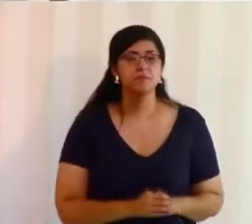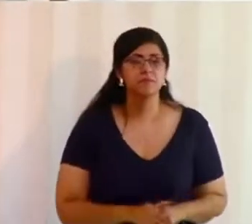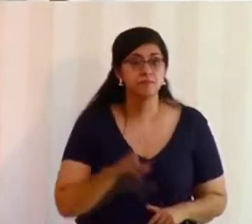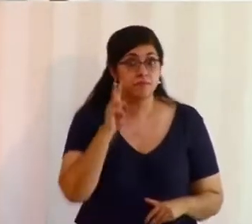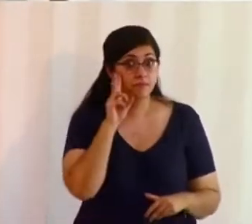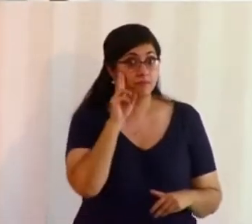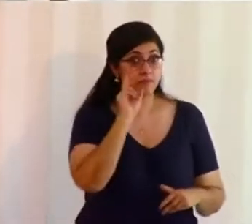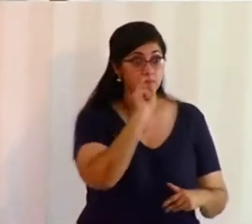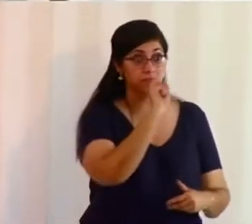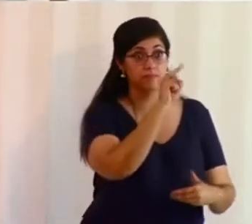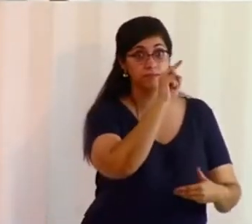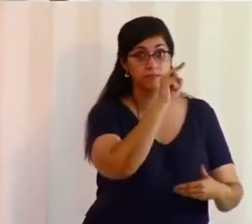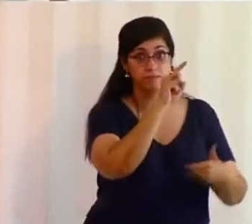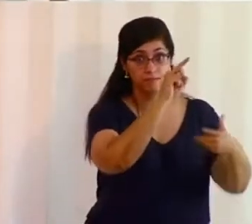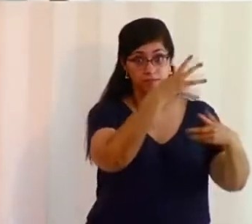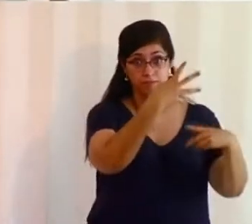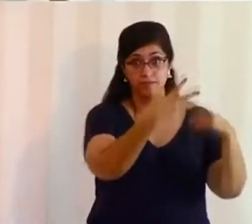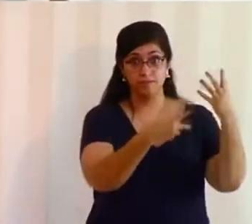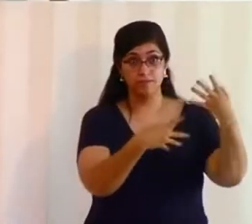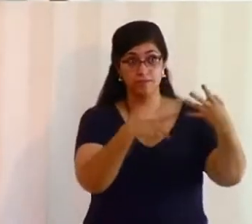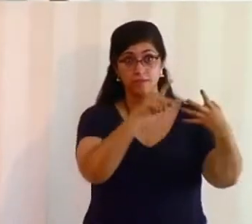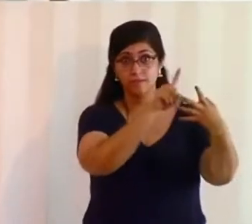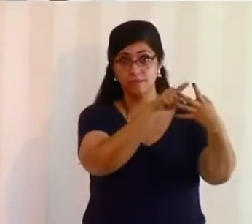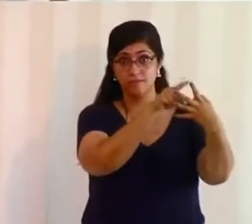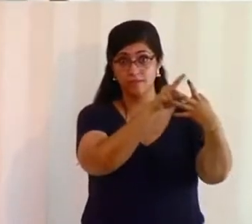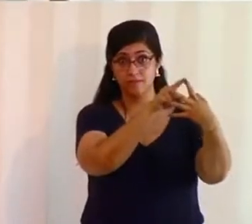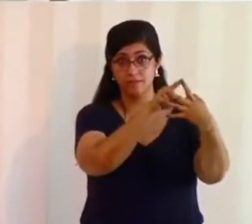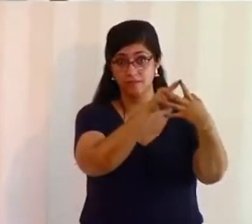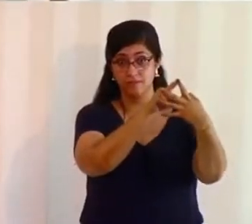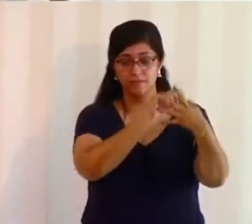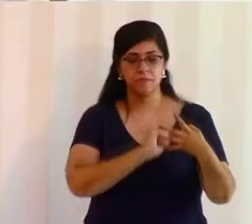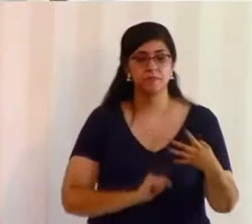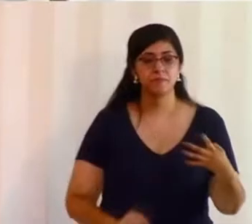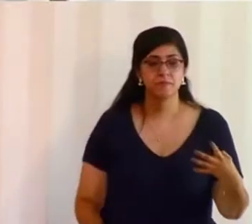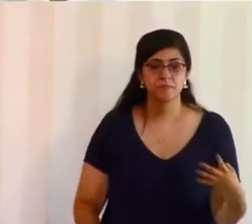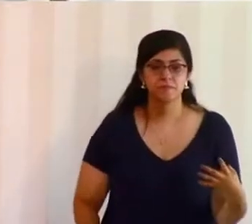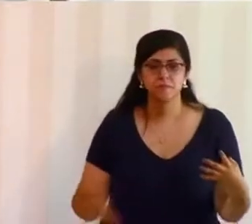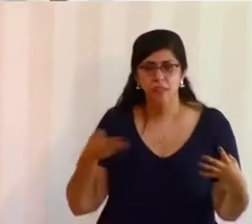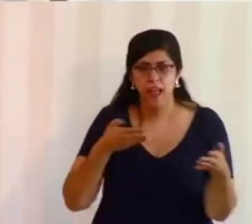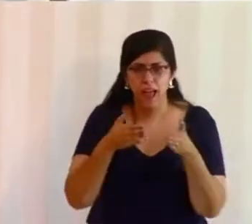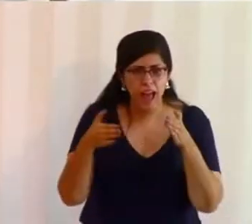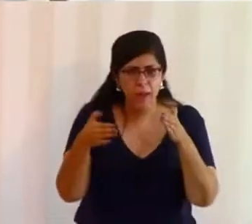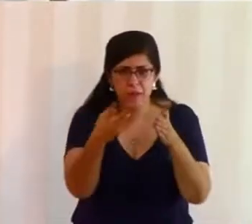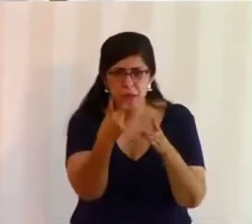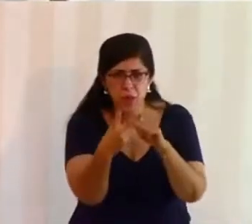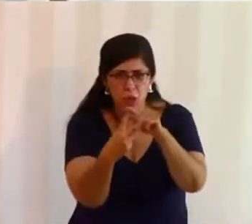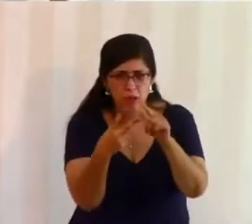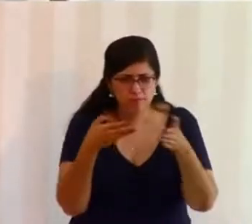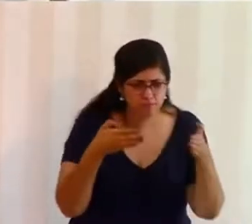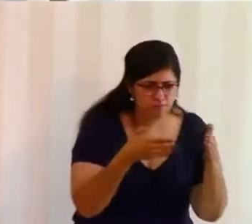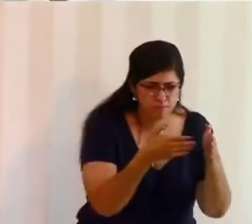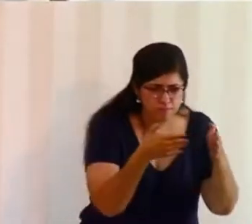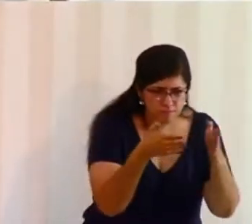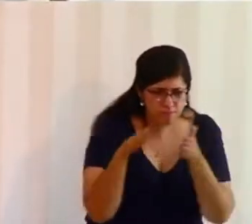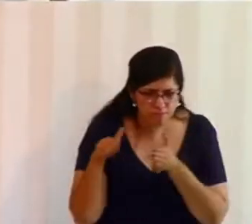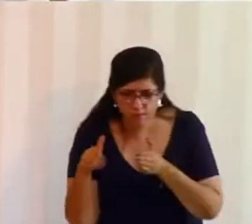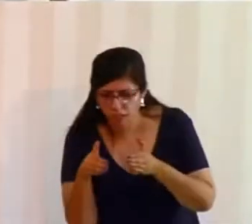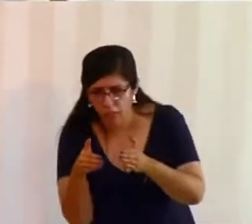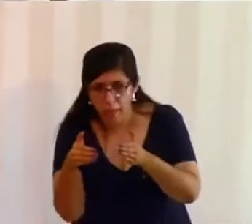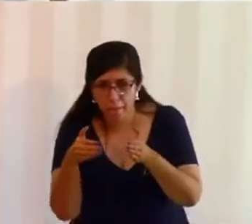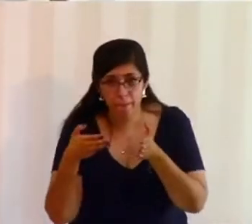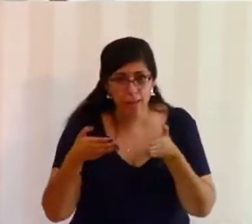você vai desenhar a primeira cena do texto. Você vai desenhar 2 caminhos, uma estrada que depois lá na frente ela vai fazer